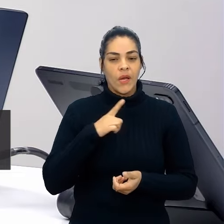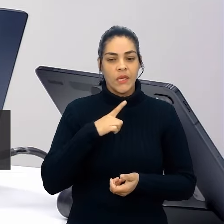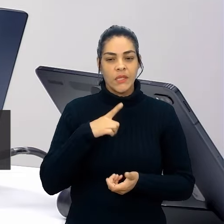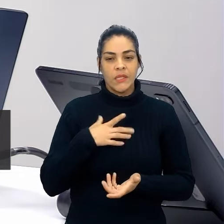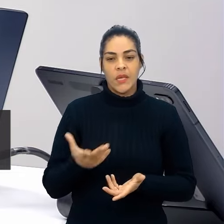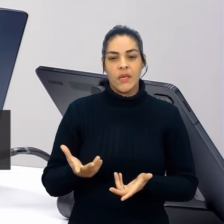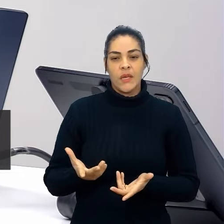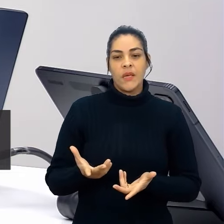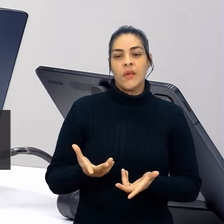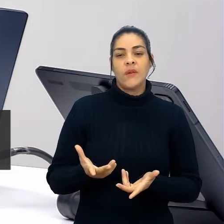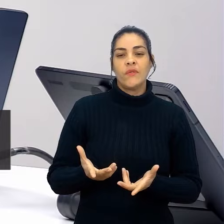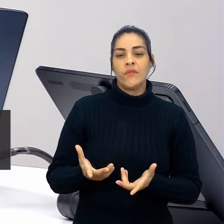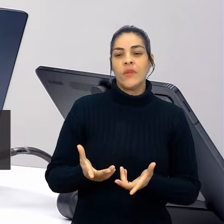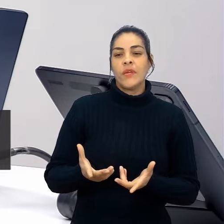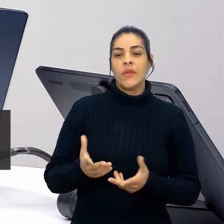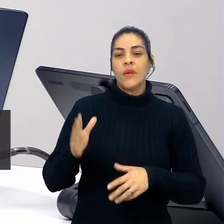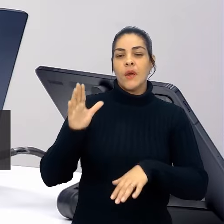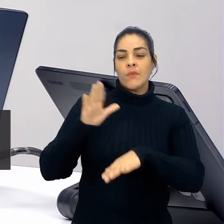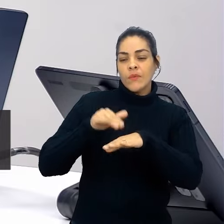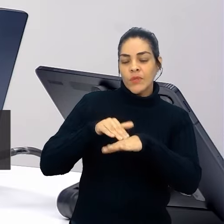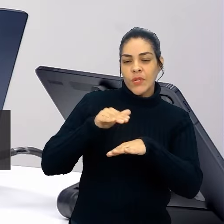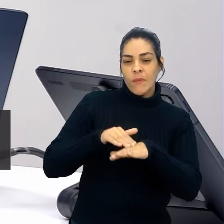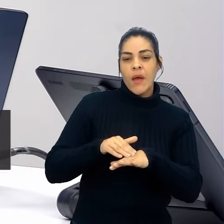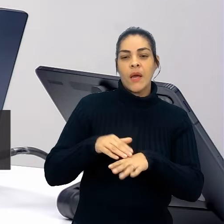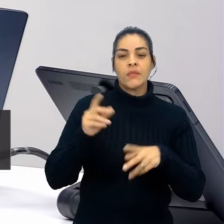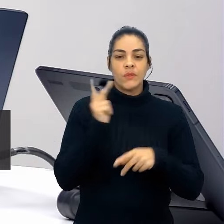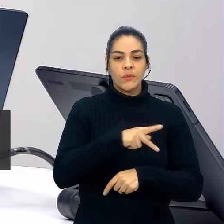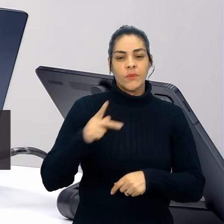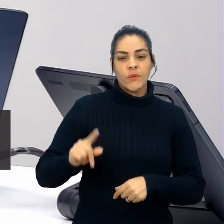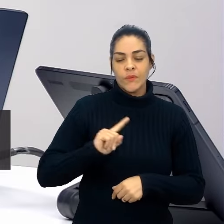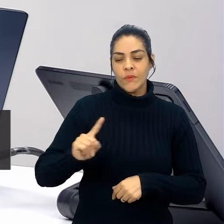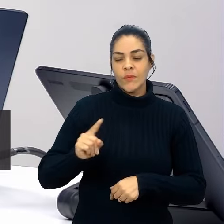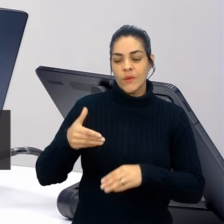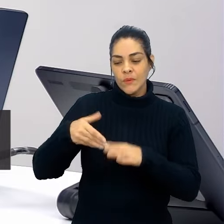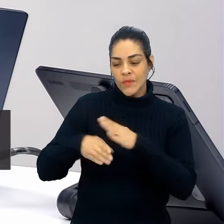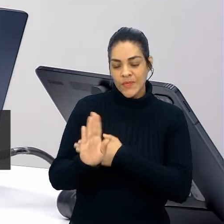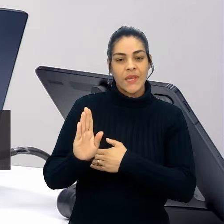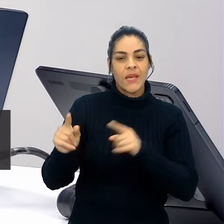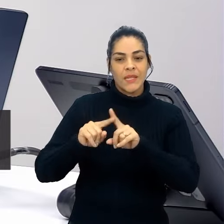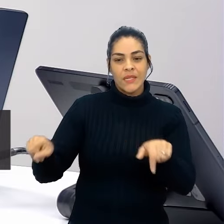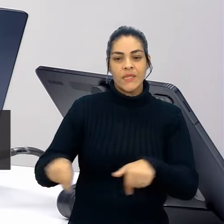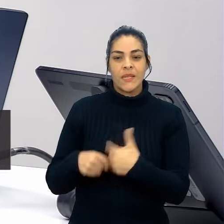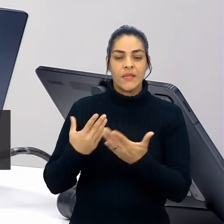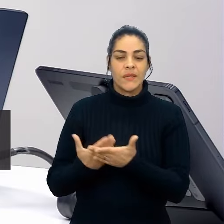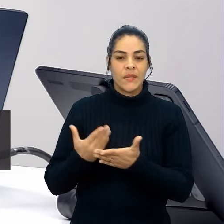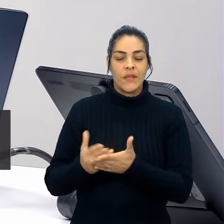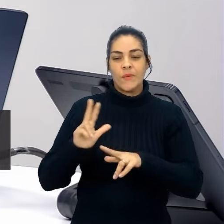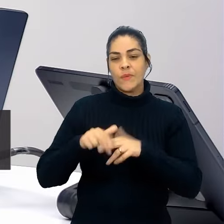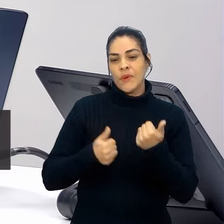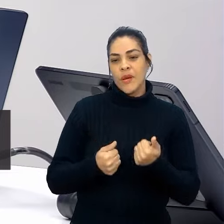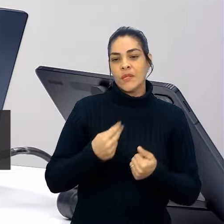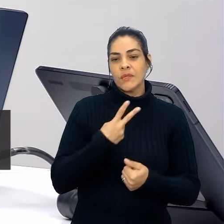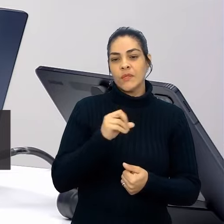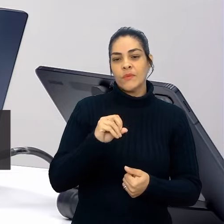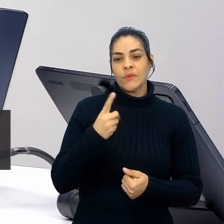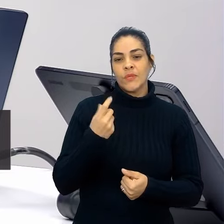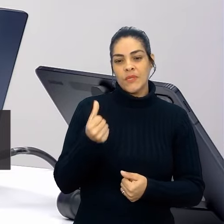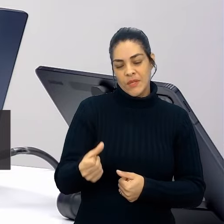a essas convocações, aos professores não saírem de sala de aula devido a resolução 2019 que